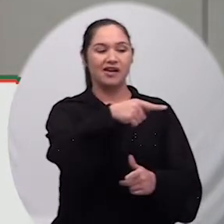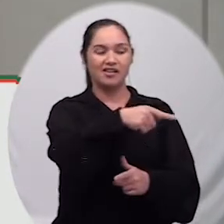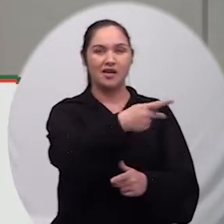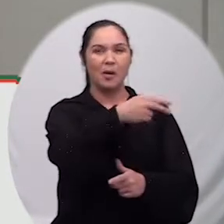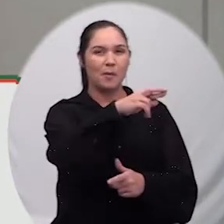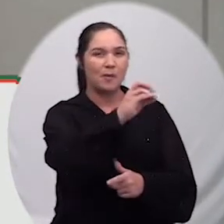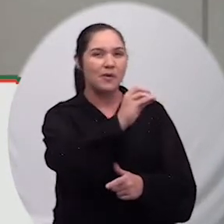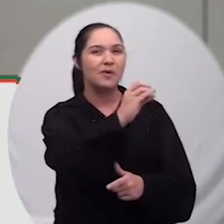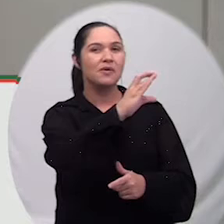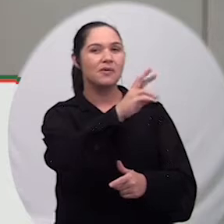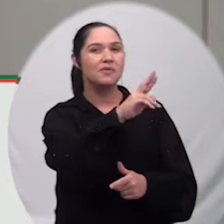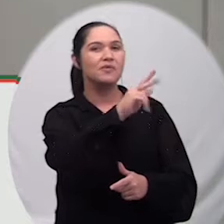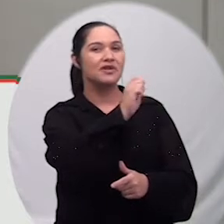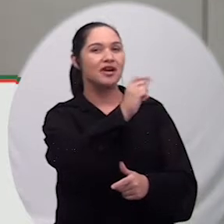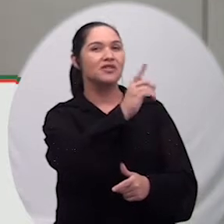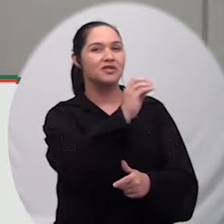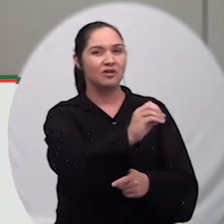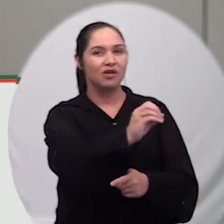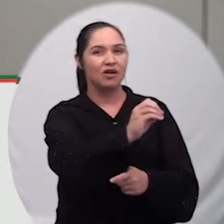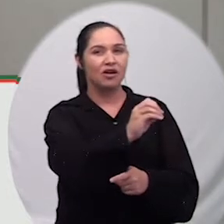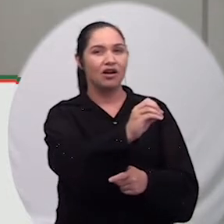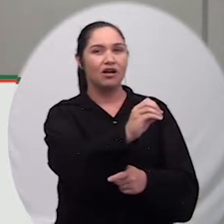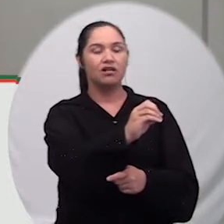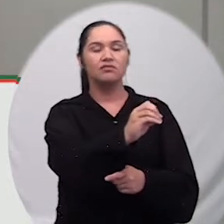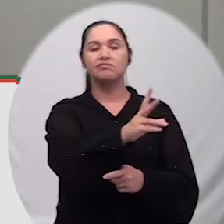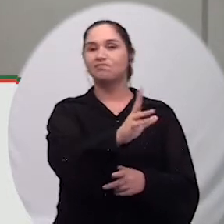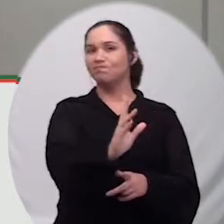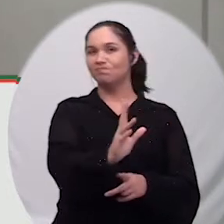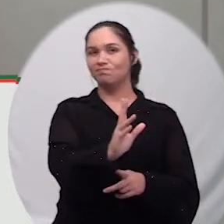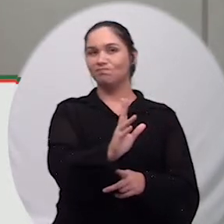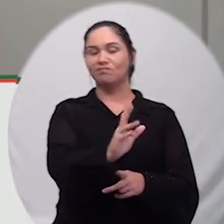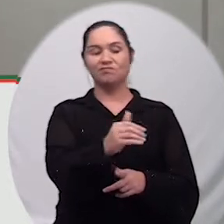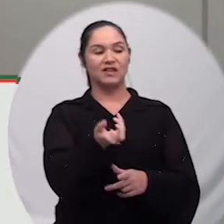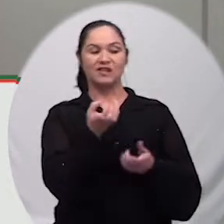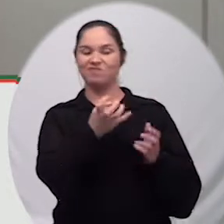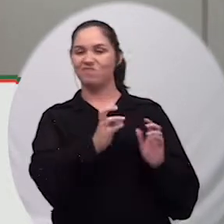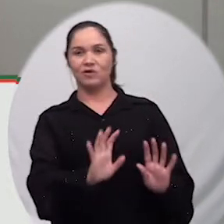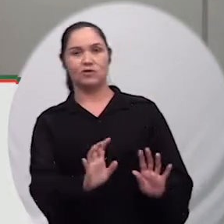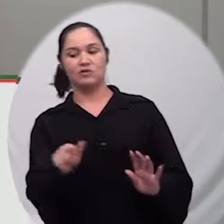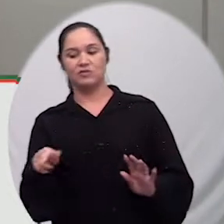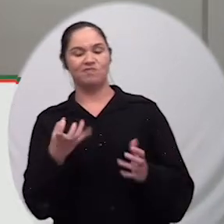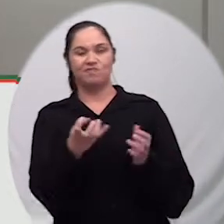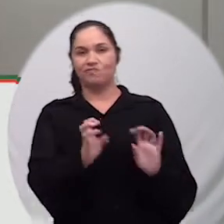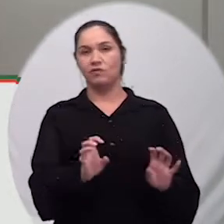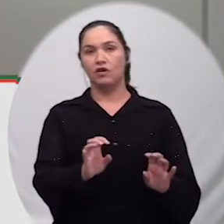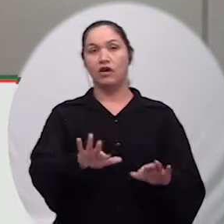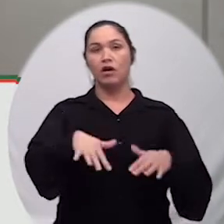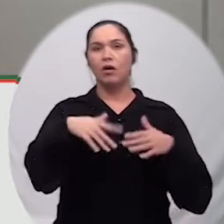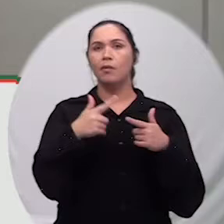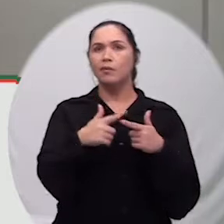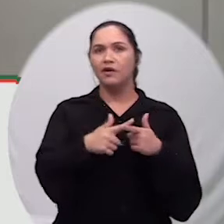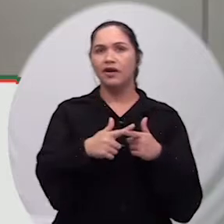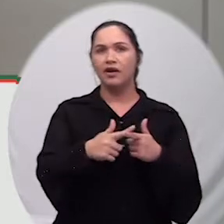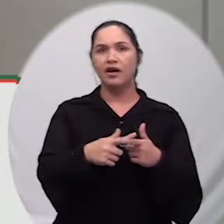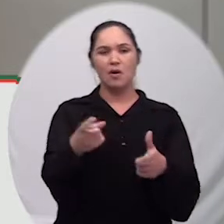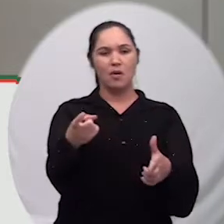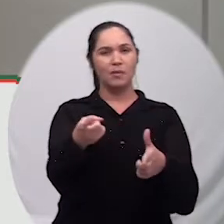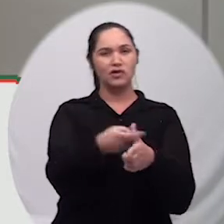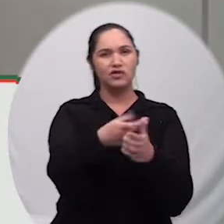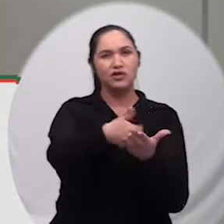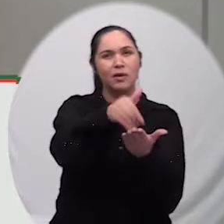município, a procuradora, reprovando então essa atitude de reduzir de R$ 21 mil